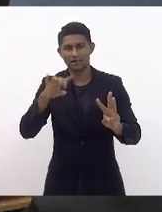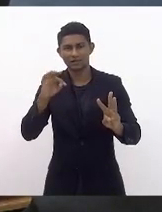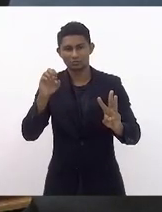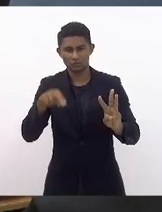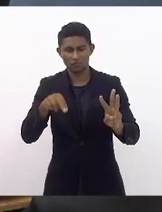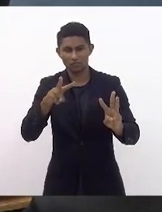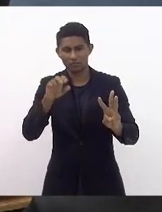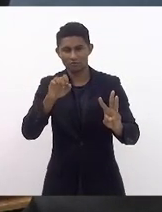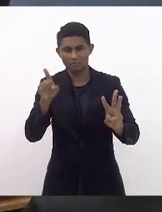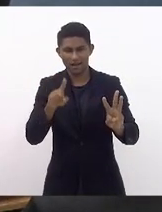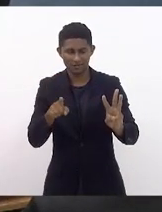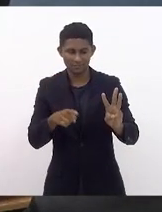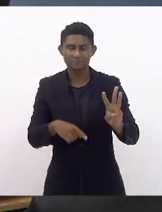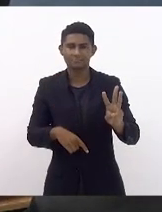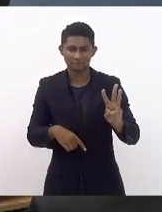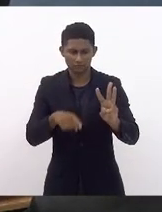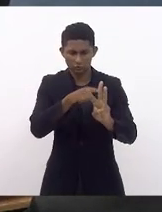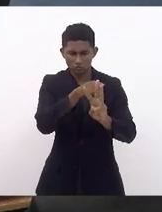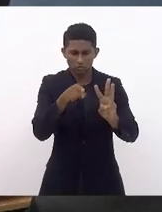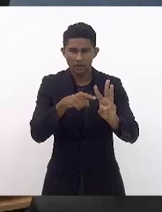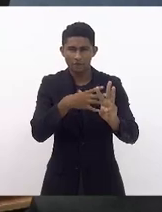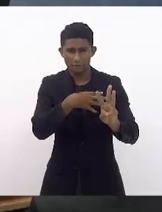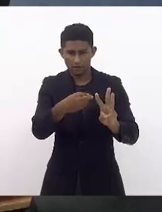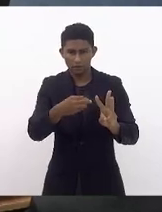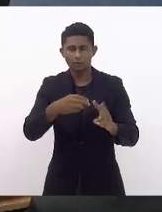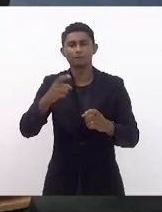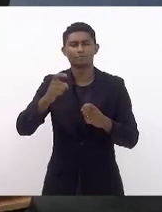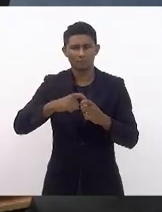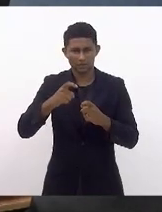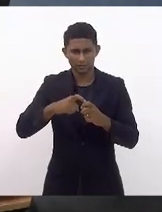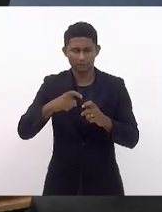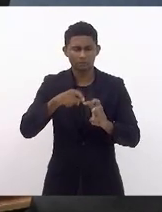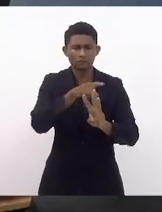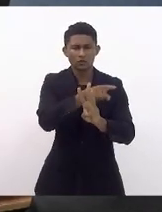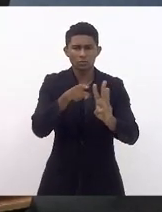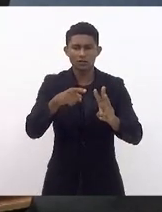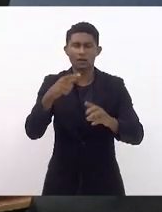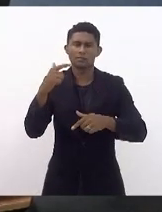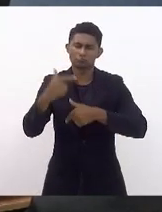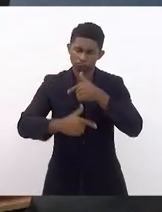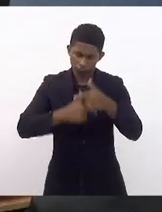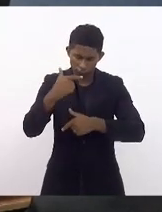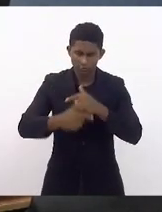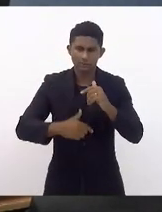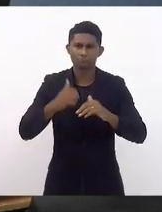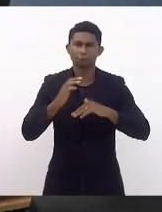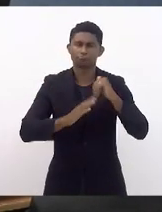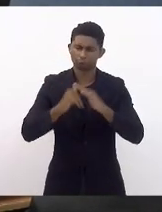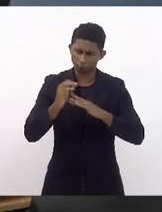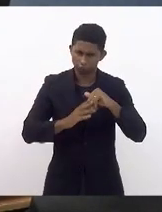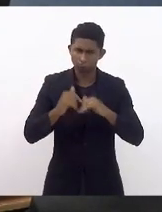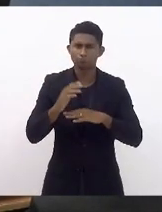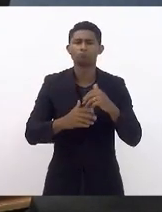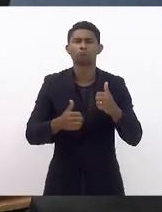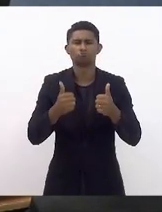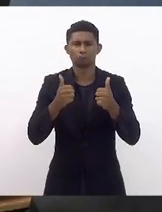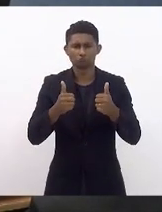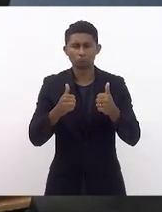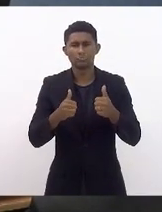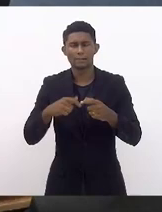ortopedista. Todos reconhecidos por uma jornada de profissionalismo, retidão e paixão à